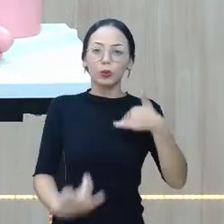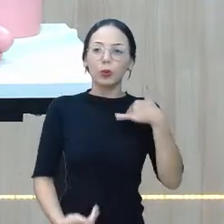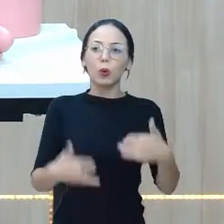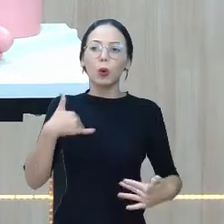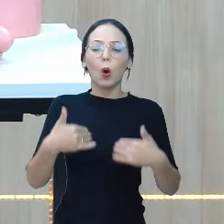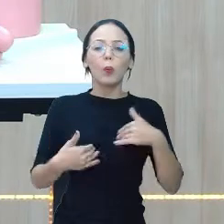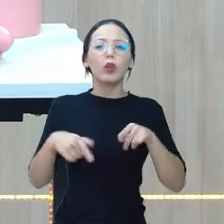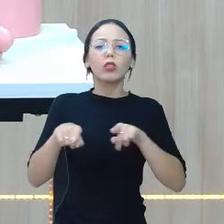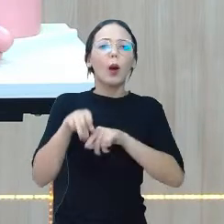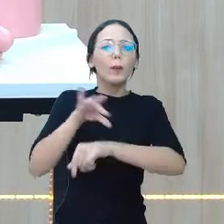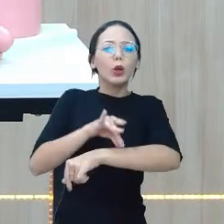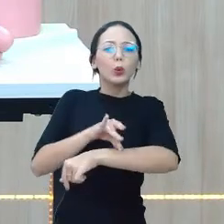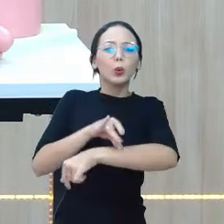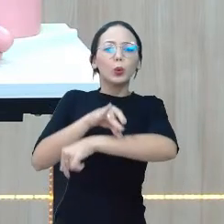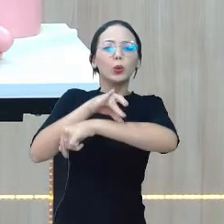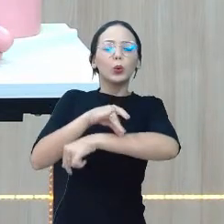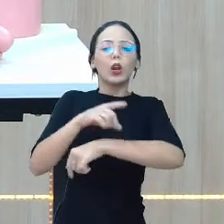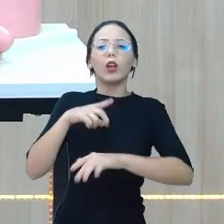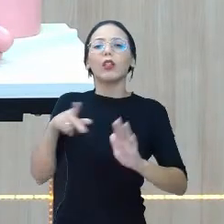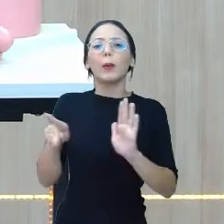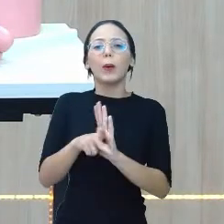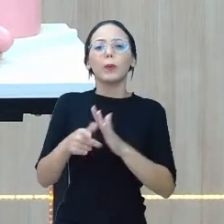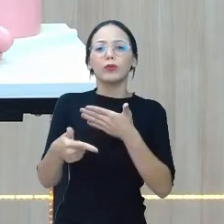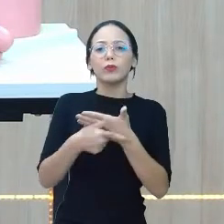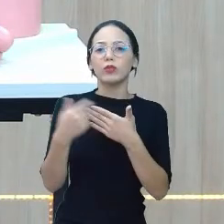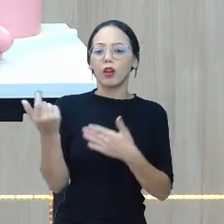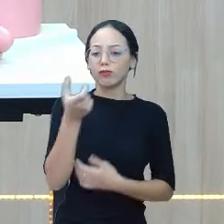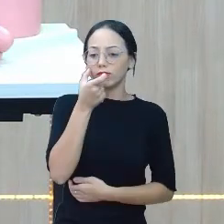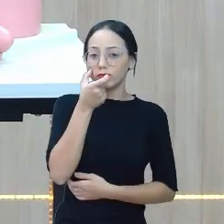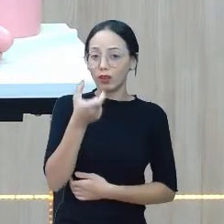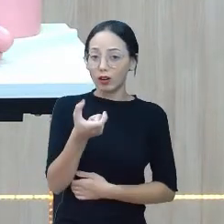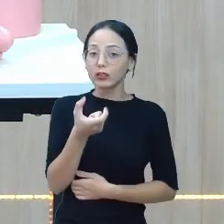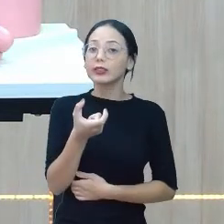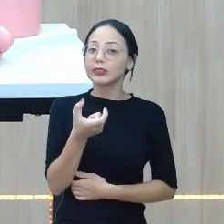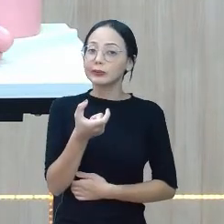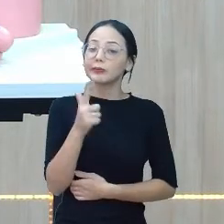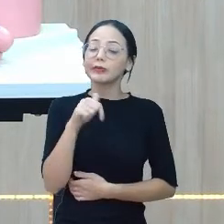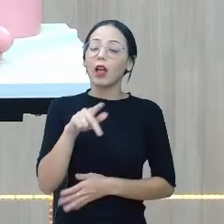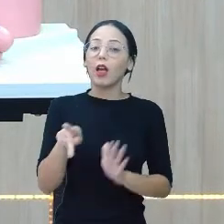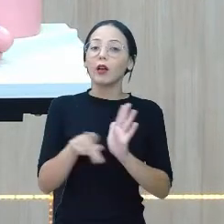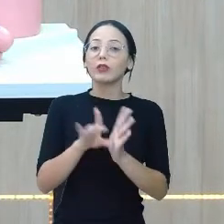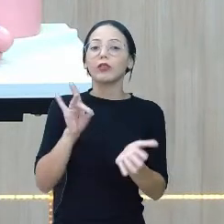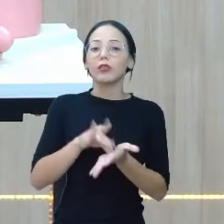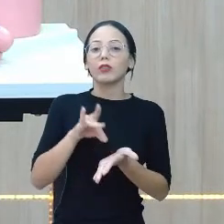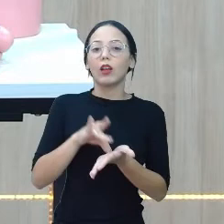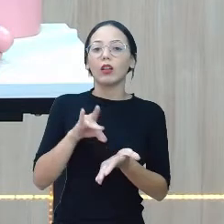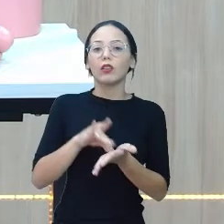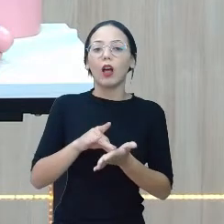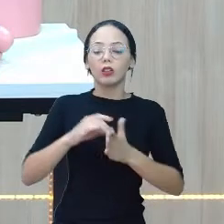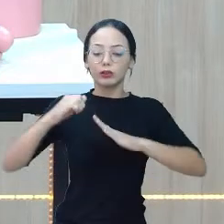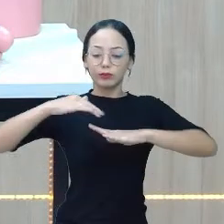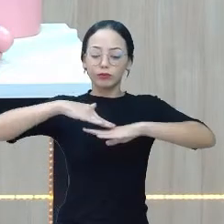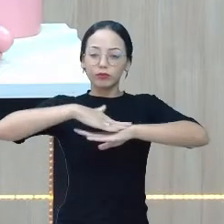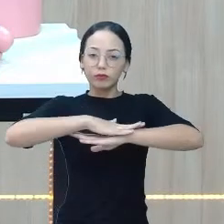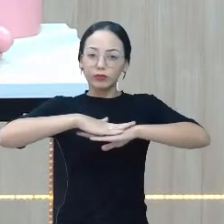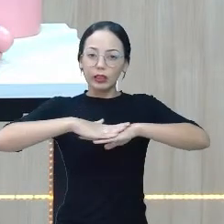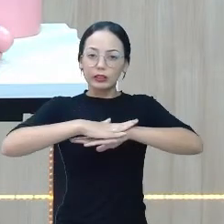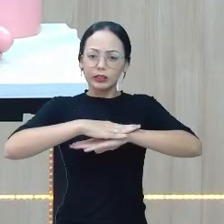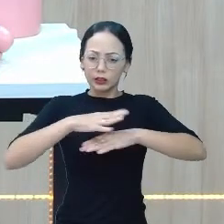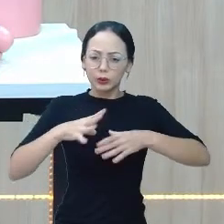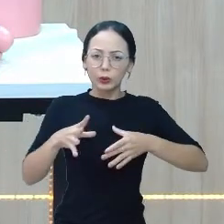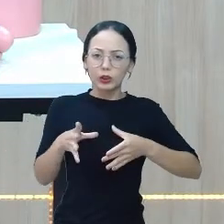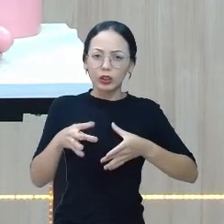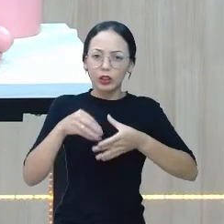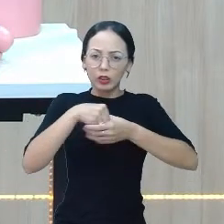da gordura, que tem a função bem interessante. Ele é realmente um tecido que se faz